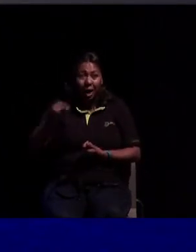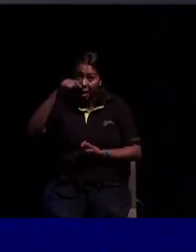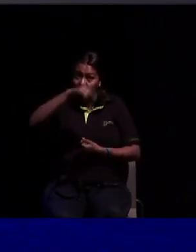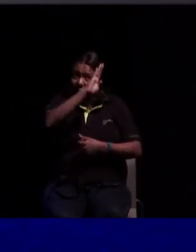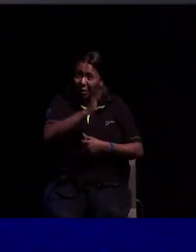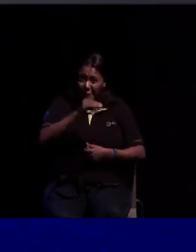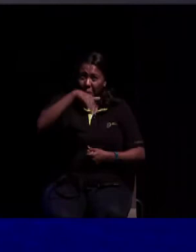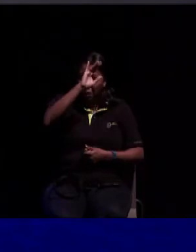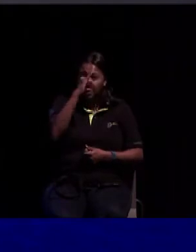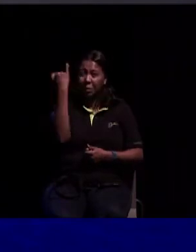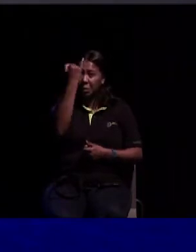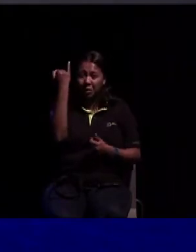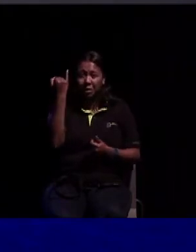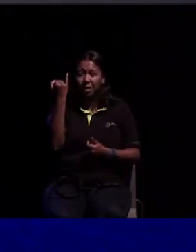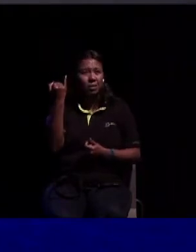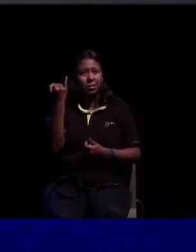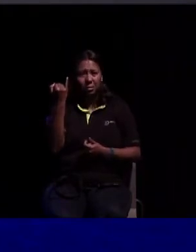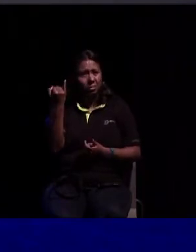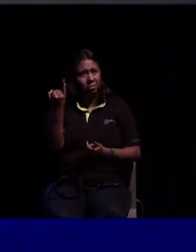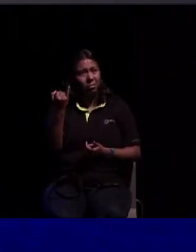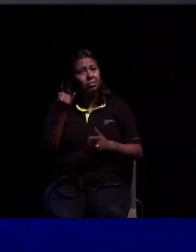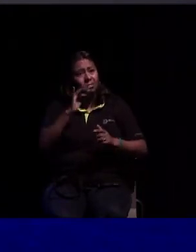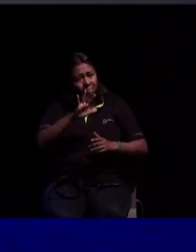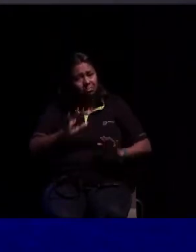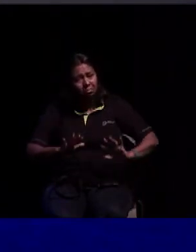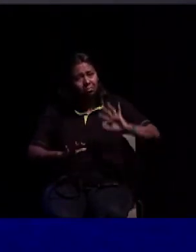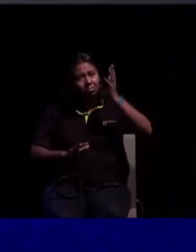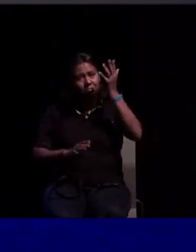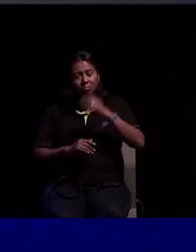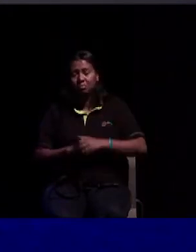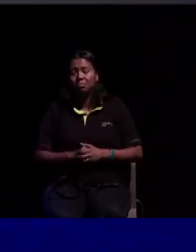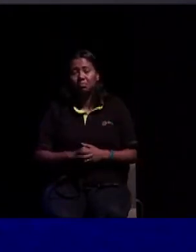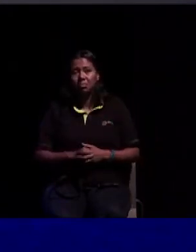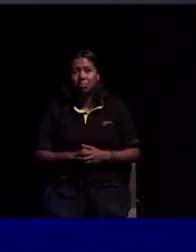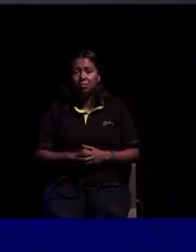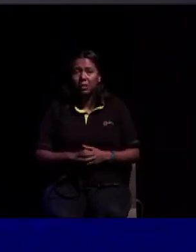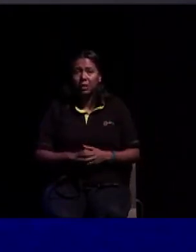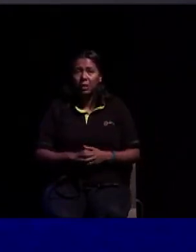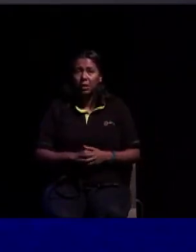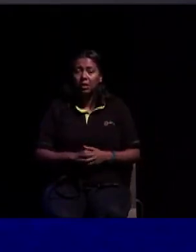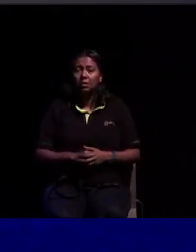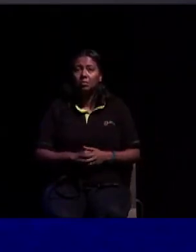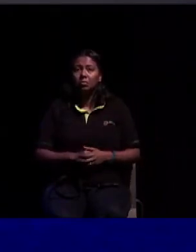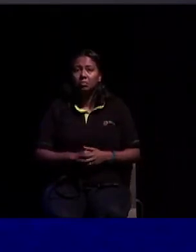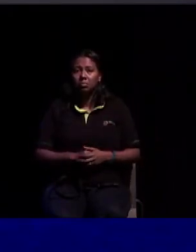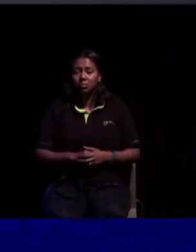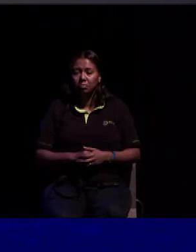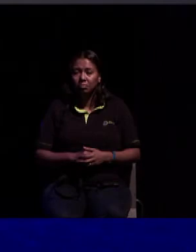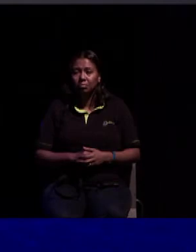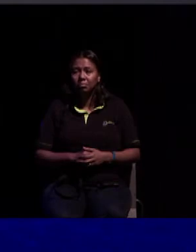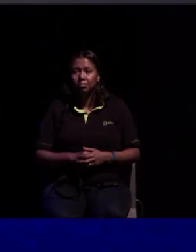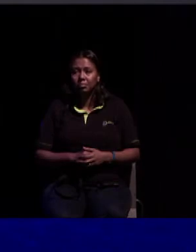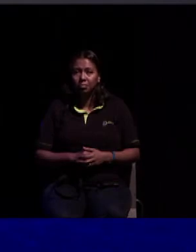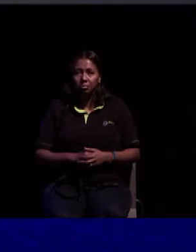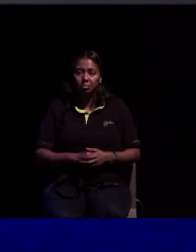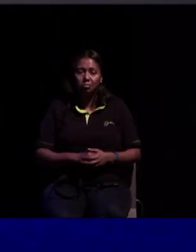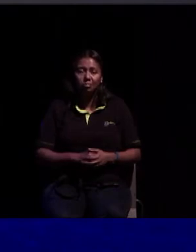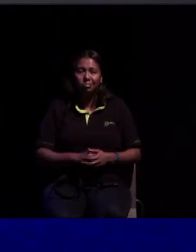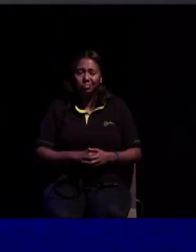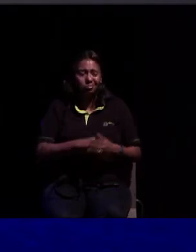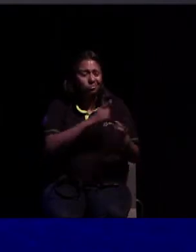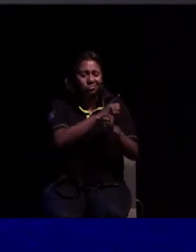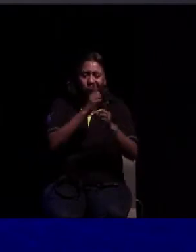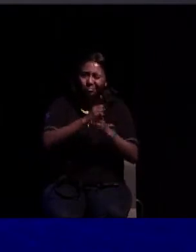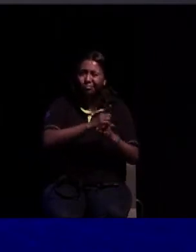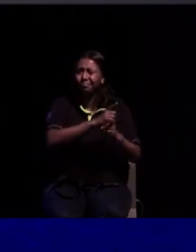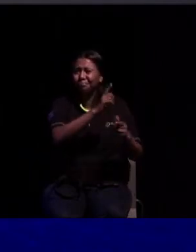né, como acontece efetivamente, né? Inclusive na esquerda, em grande parte da esquerda, eu acho isso absurdo. Então, acho que é um